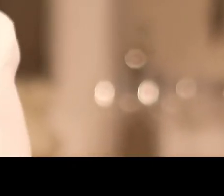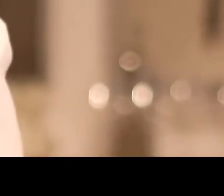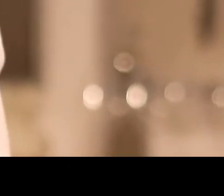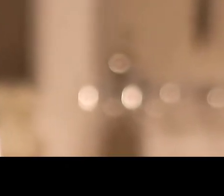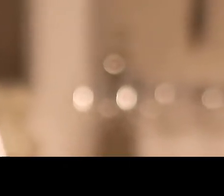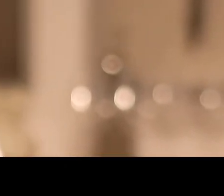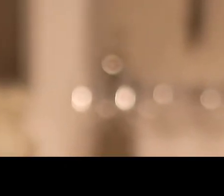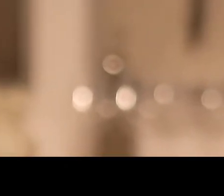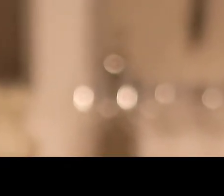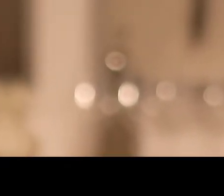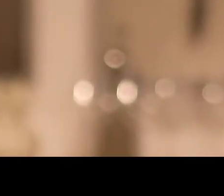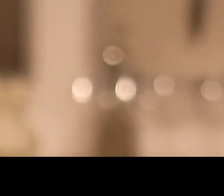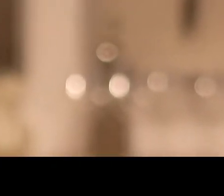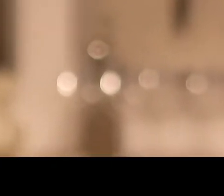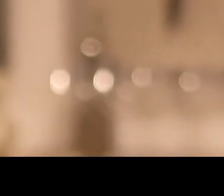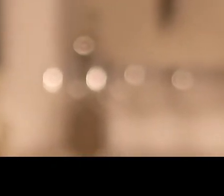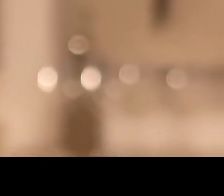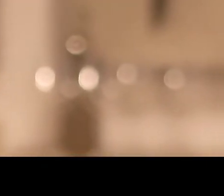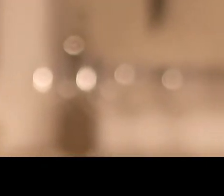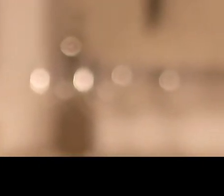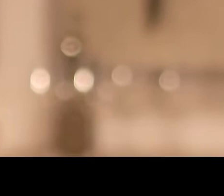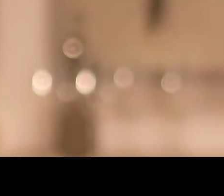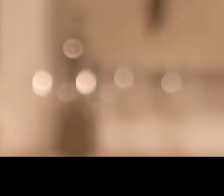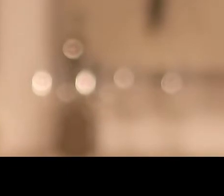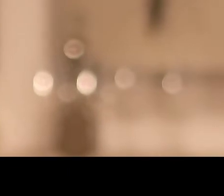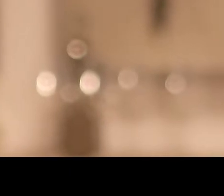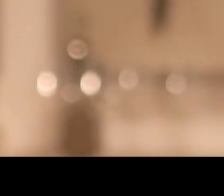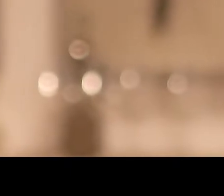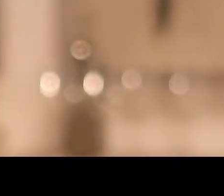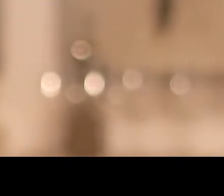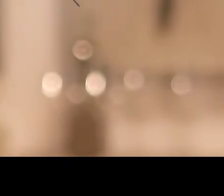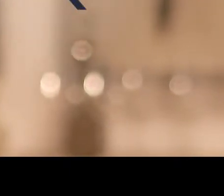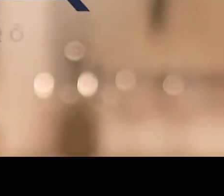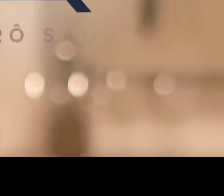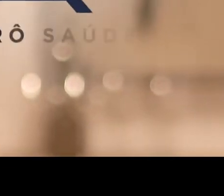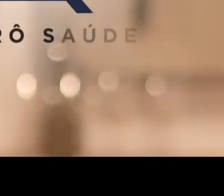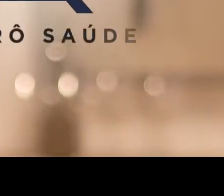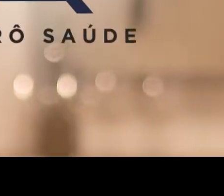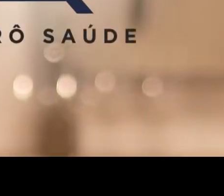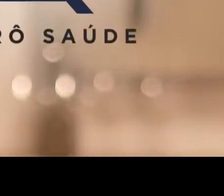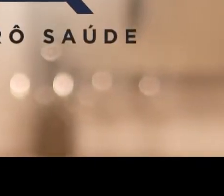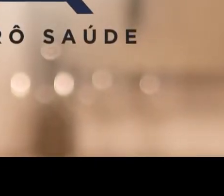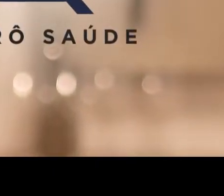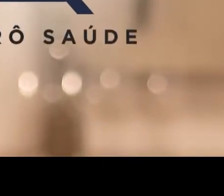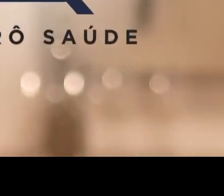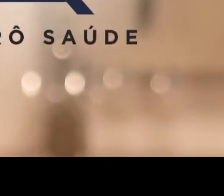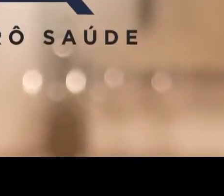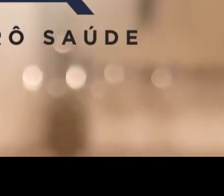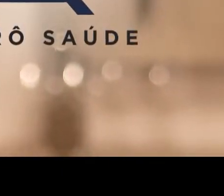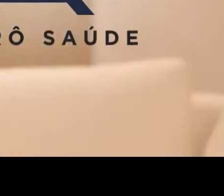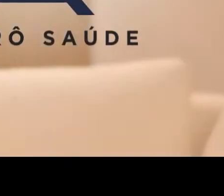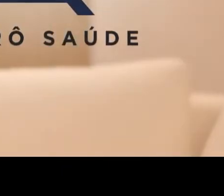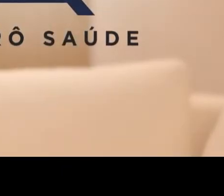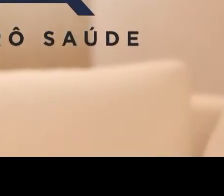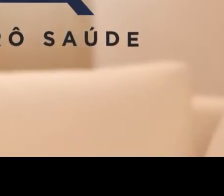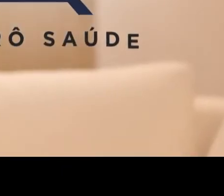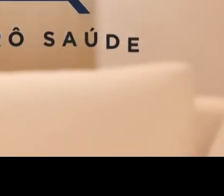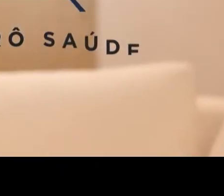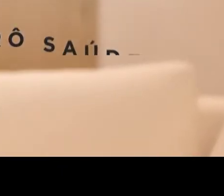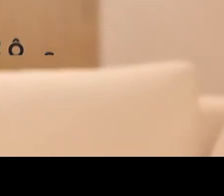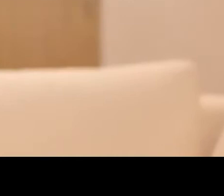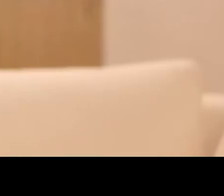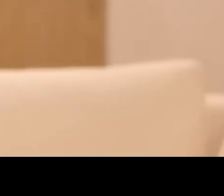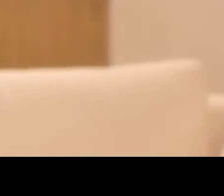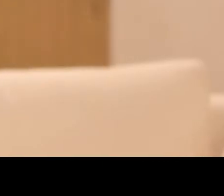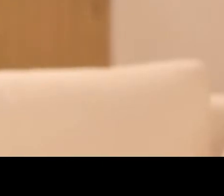eu preciso desses medicamentos com retenção da receita, eu vou até uma das lojas da Ultrafarma ao lado do Metrô Saúde. Além de